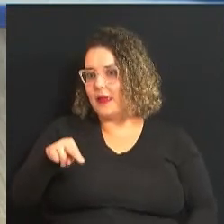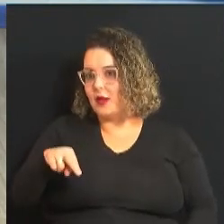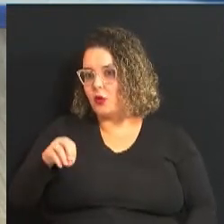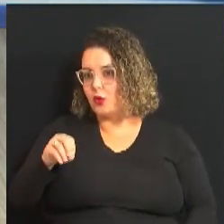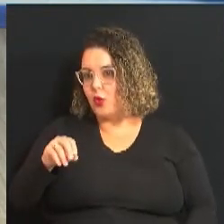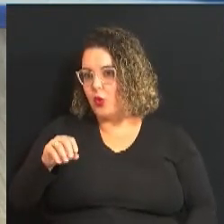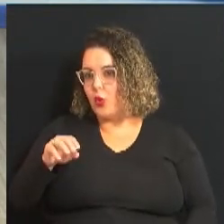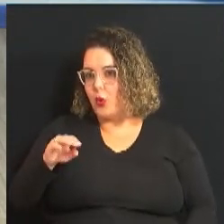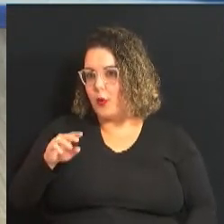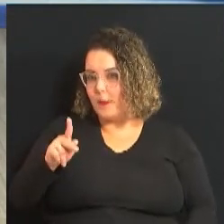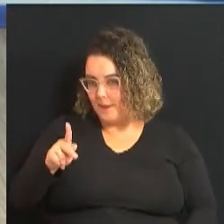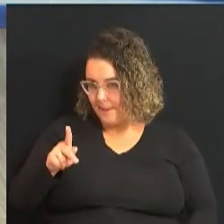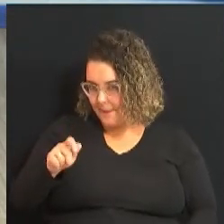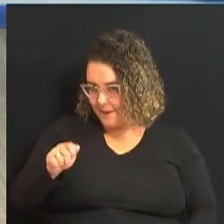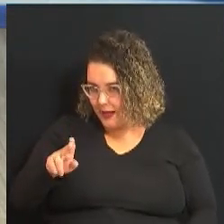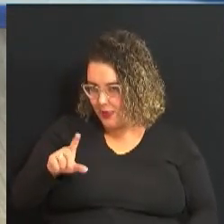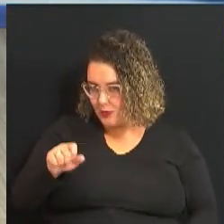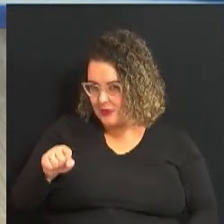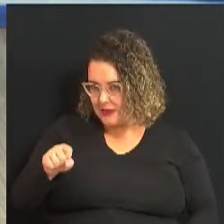mesmo? Pré-menopausa?